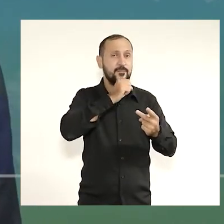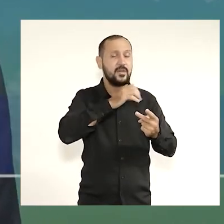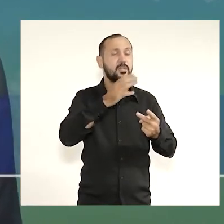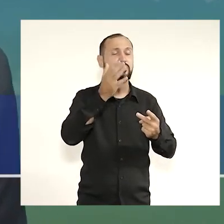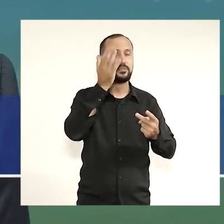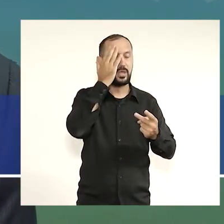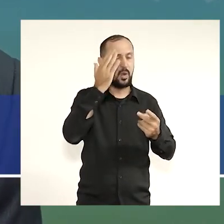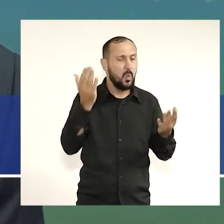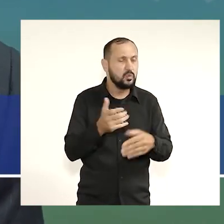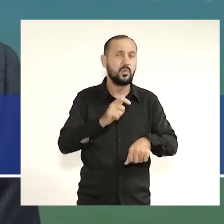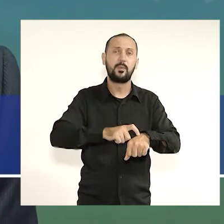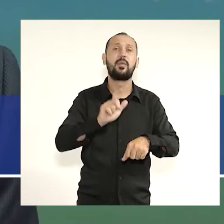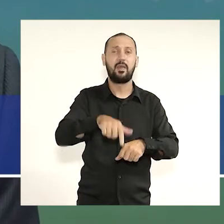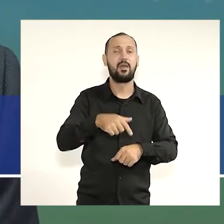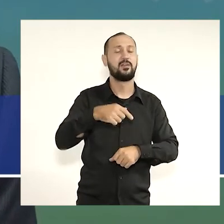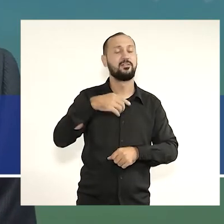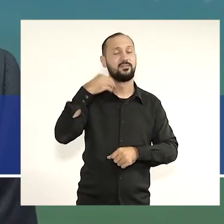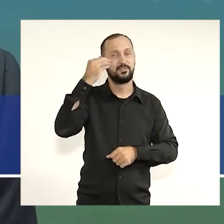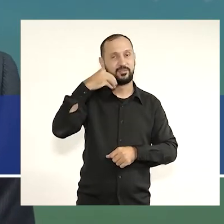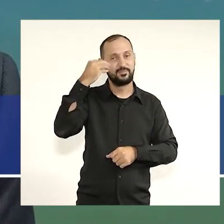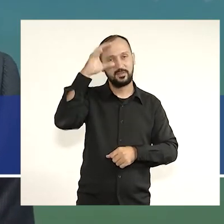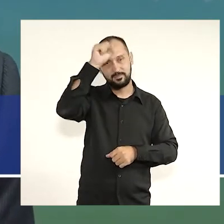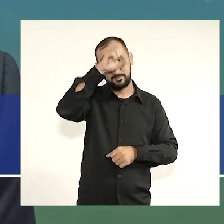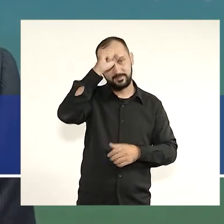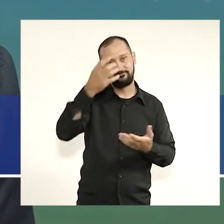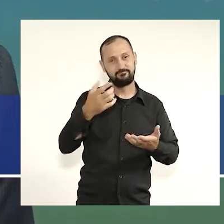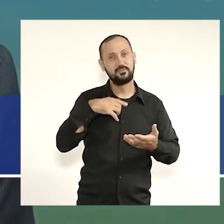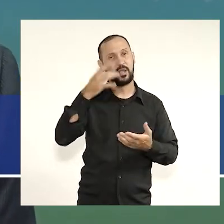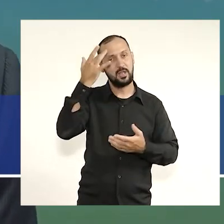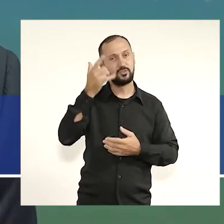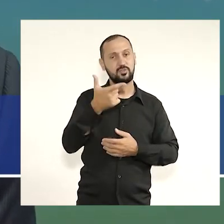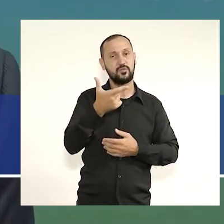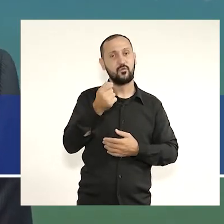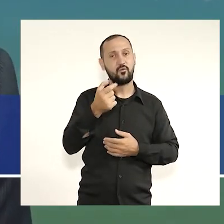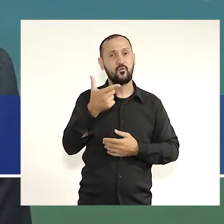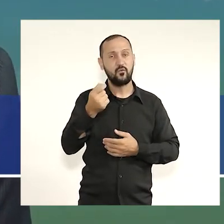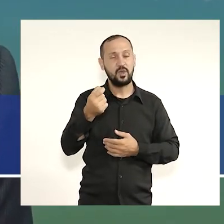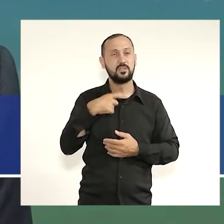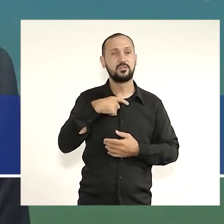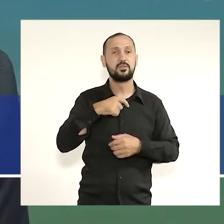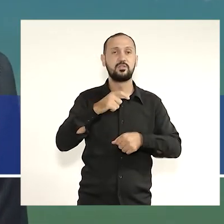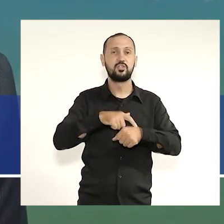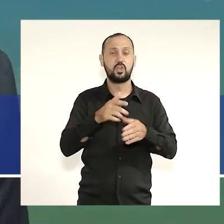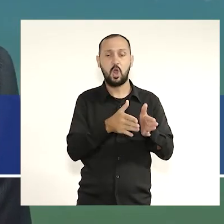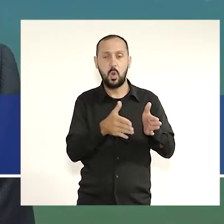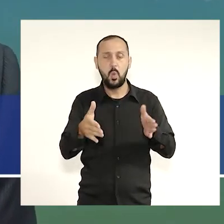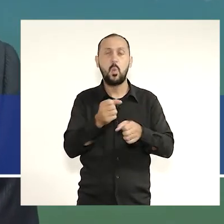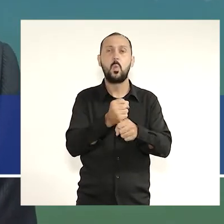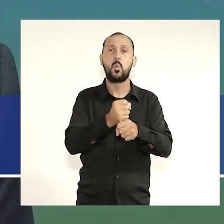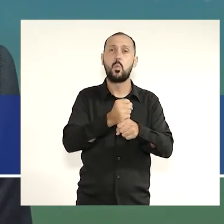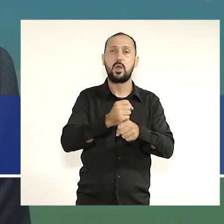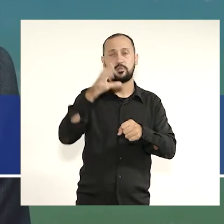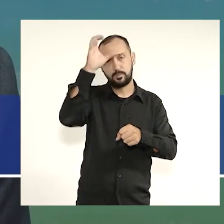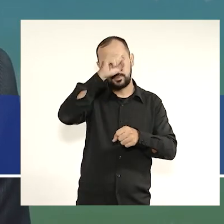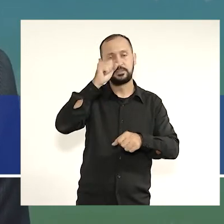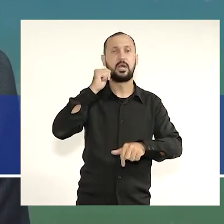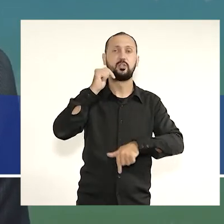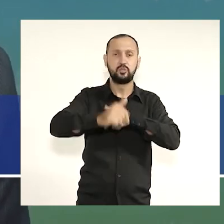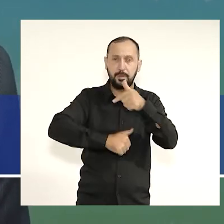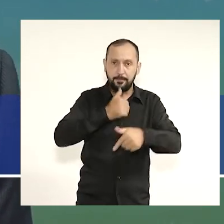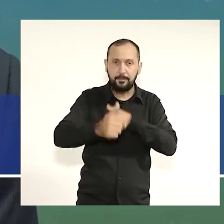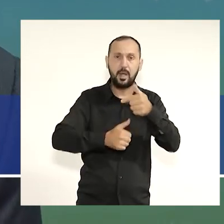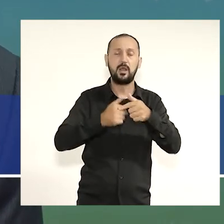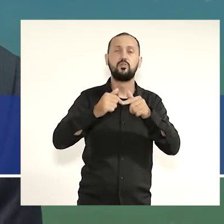de aprendizado. Portanto, nós esperamos que 2020 seja de muito trabalho, de muita luta, de bons